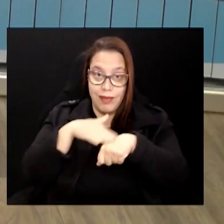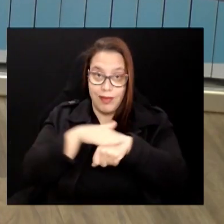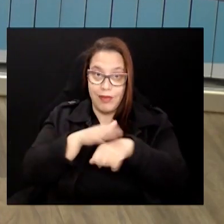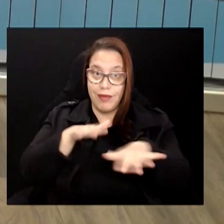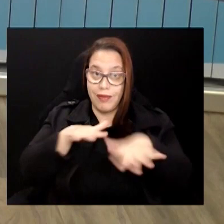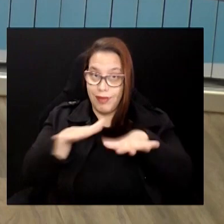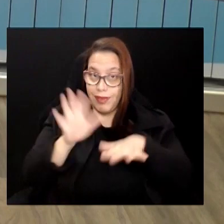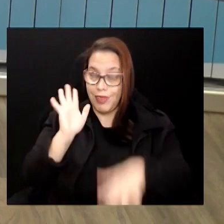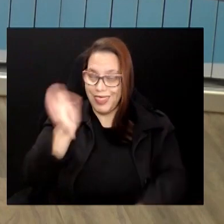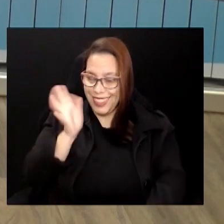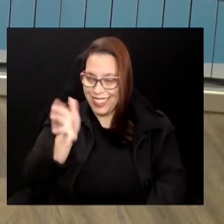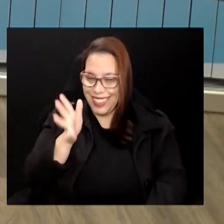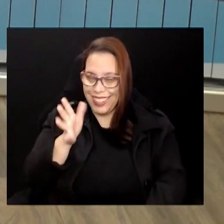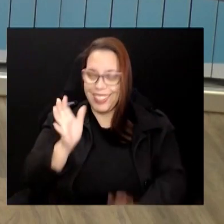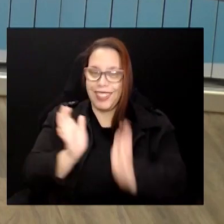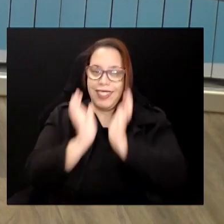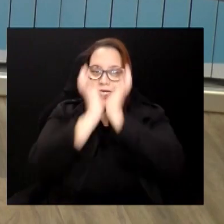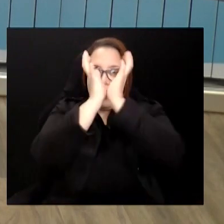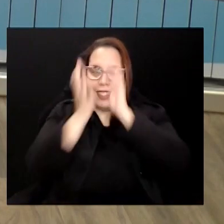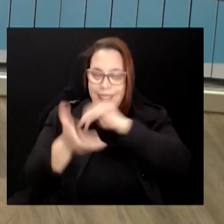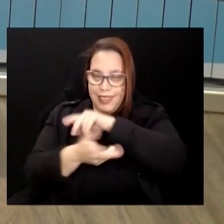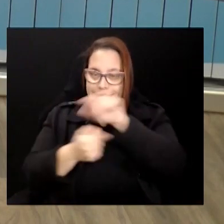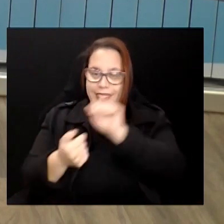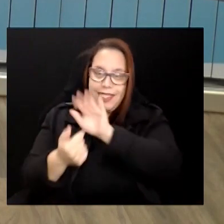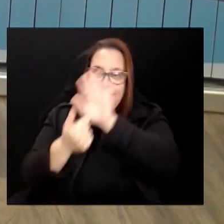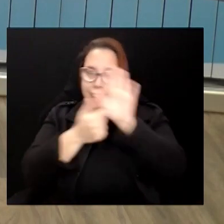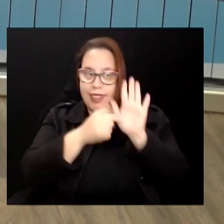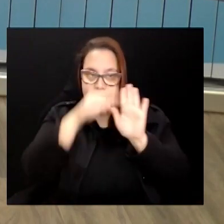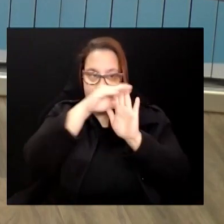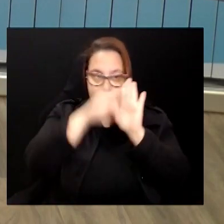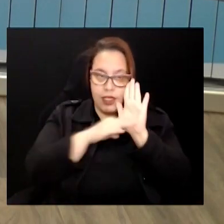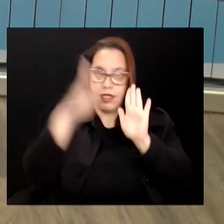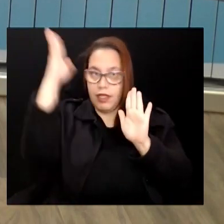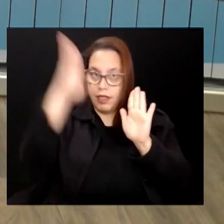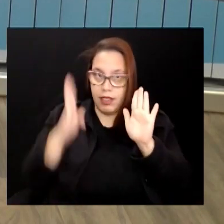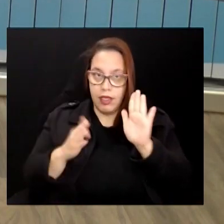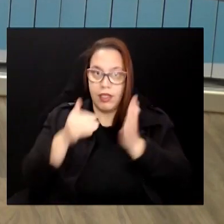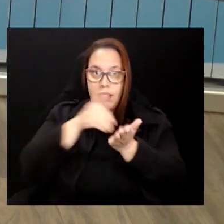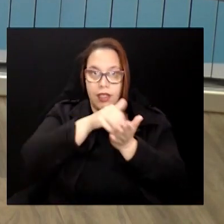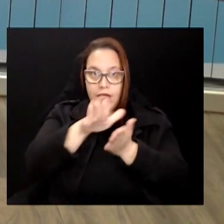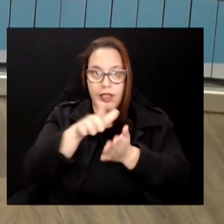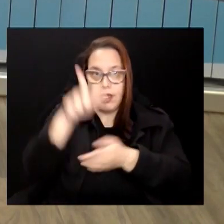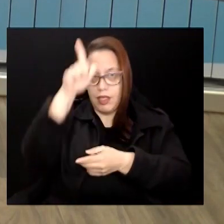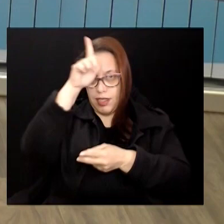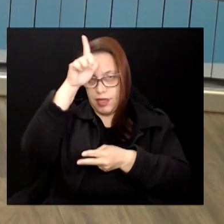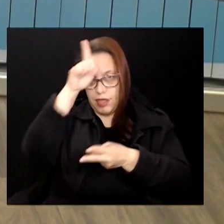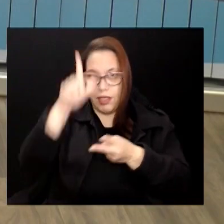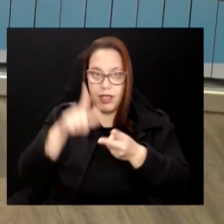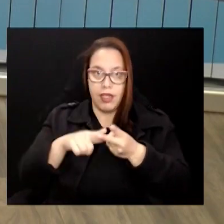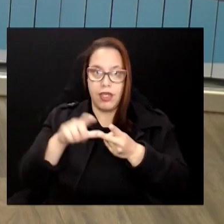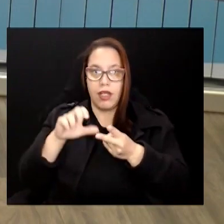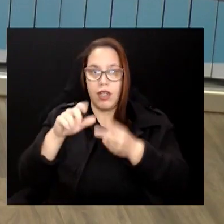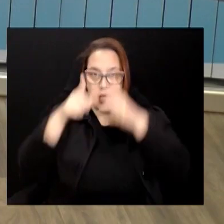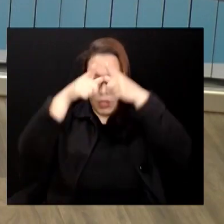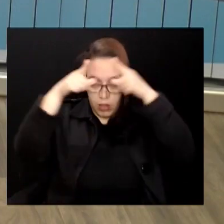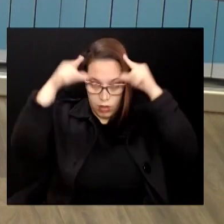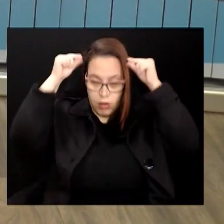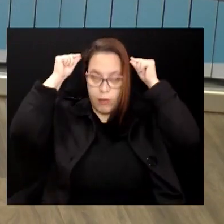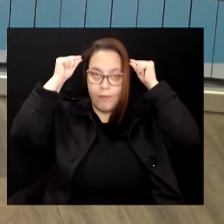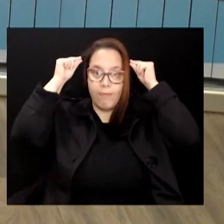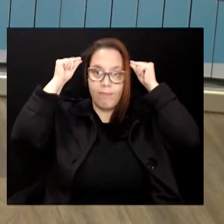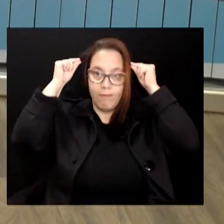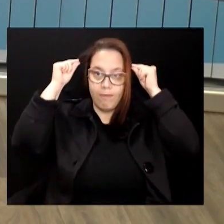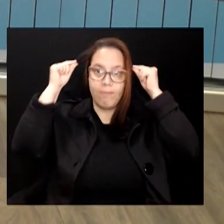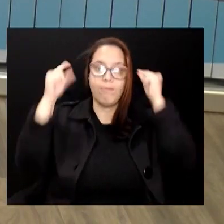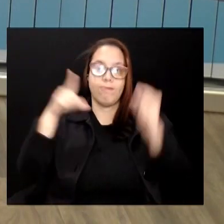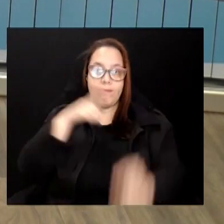a Copa do Mundo, mostrar a classificação do Brasil, eliminação da Alemanha, da Holanda. Tem muitas informações ao longo